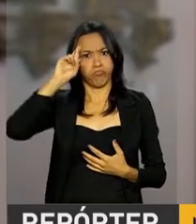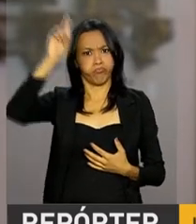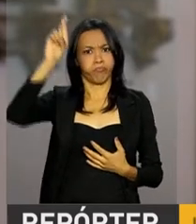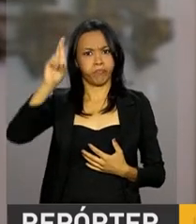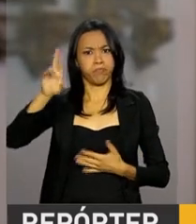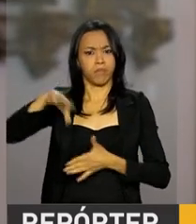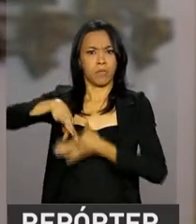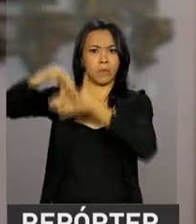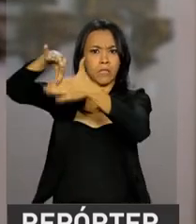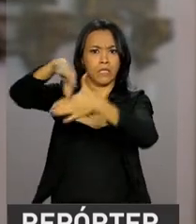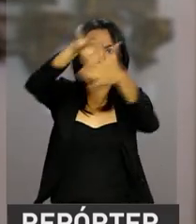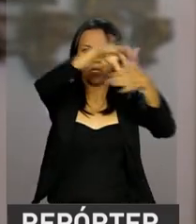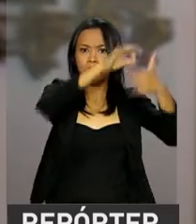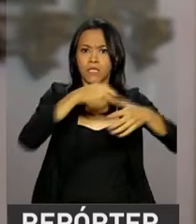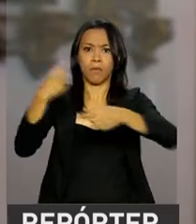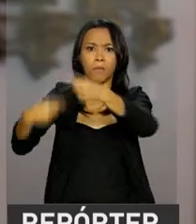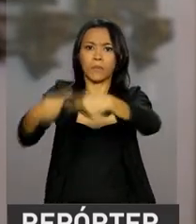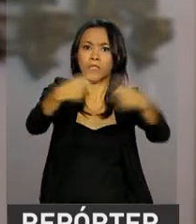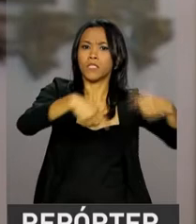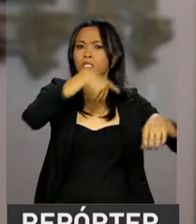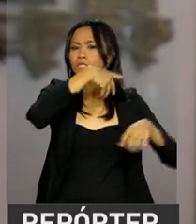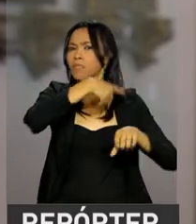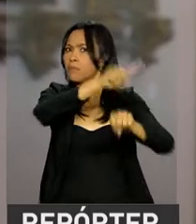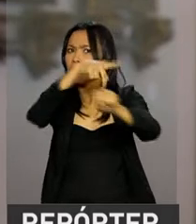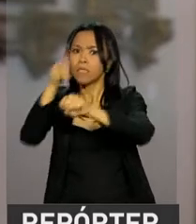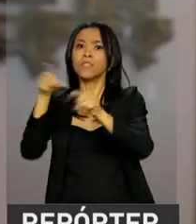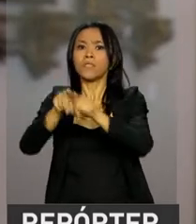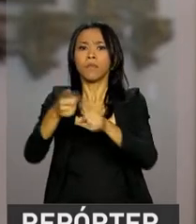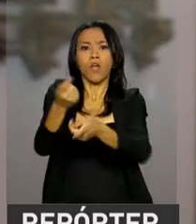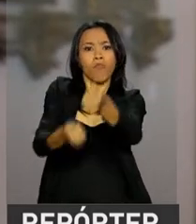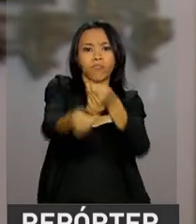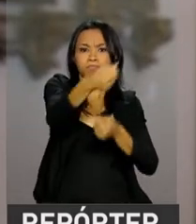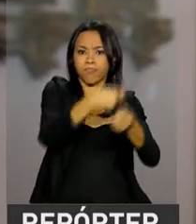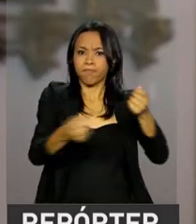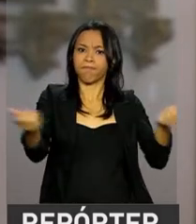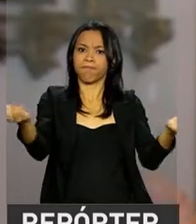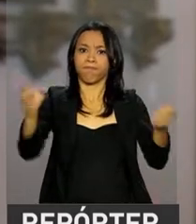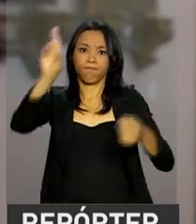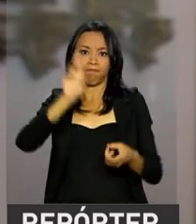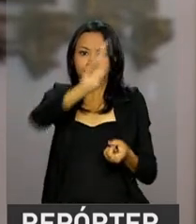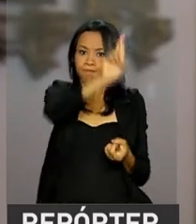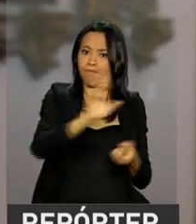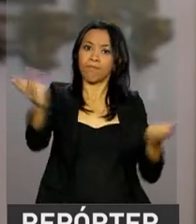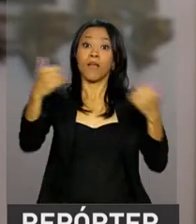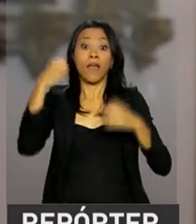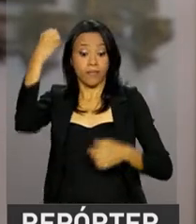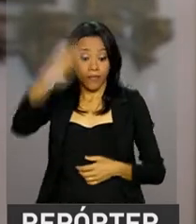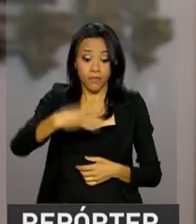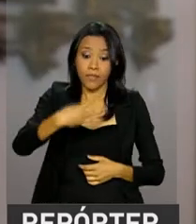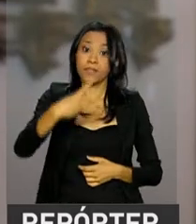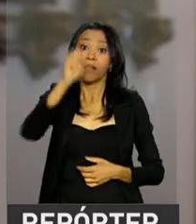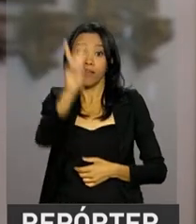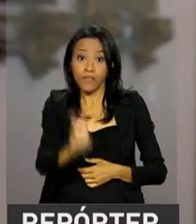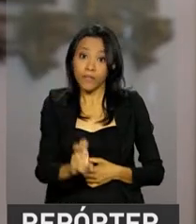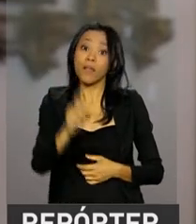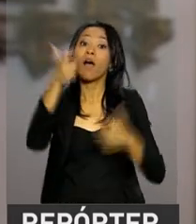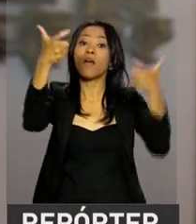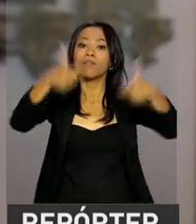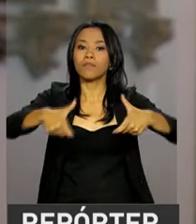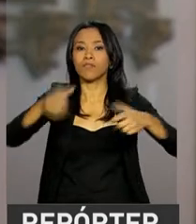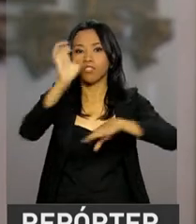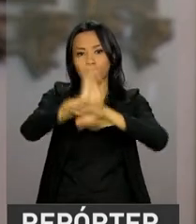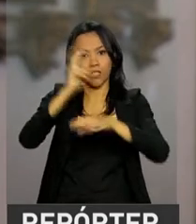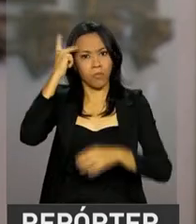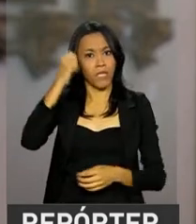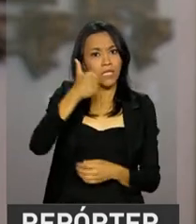e representantes do setor produtivo internacional em 2018 o brasil vai sediar pela terceira vez o evento será em são paulo entre